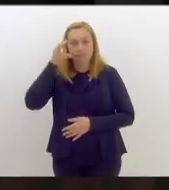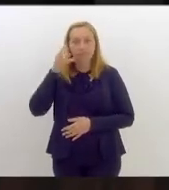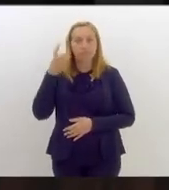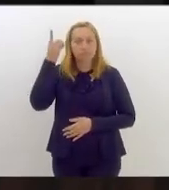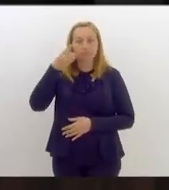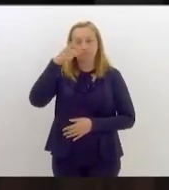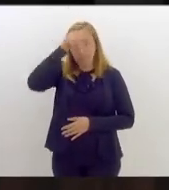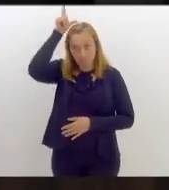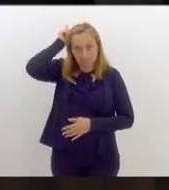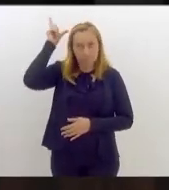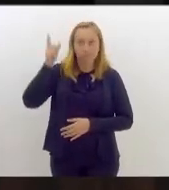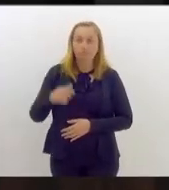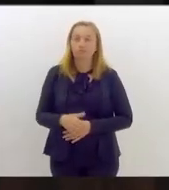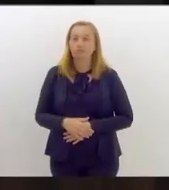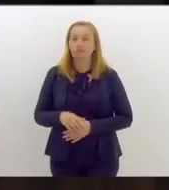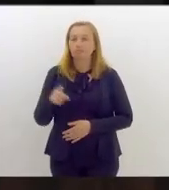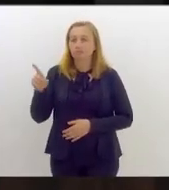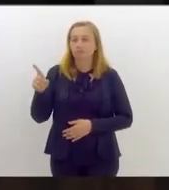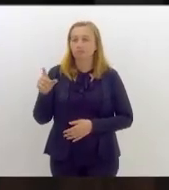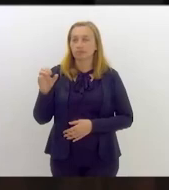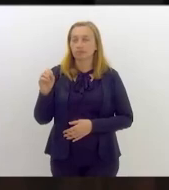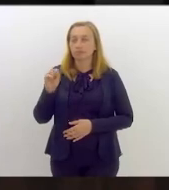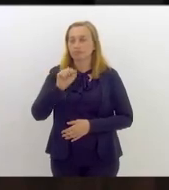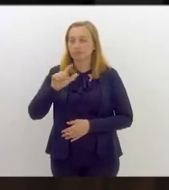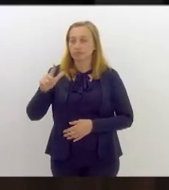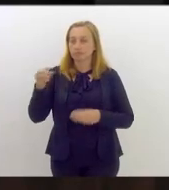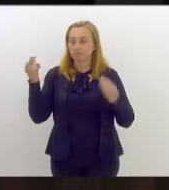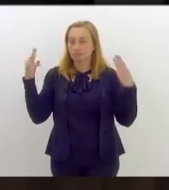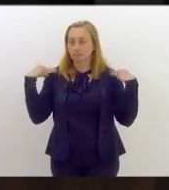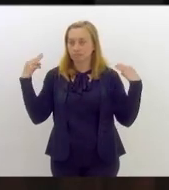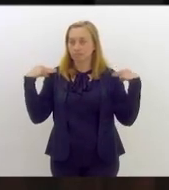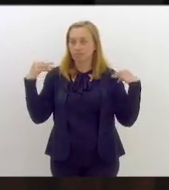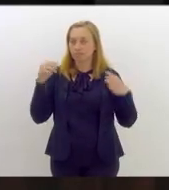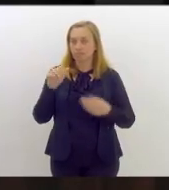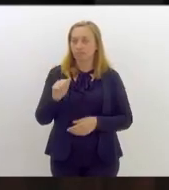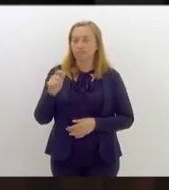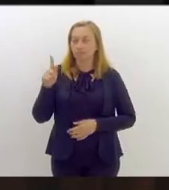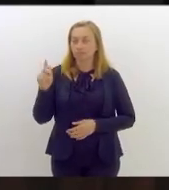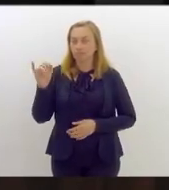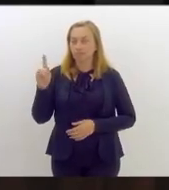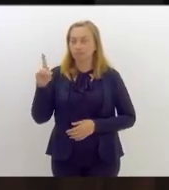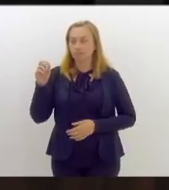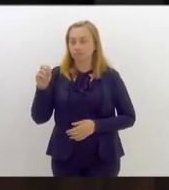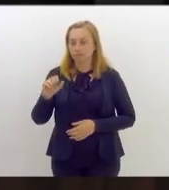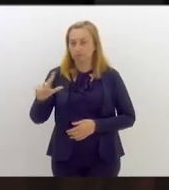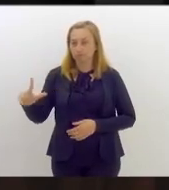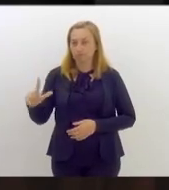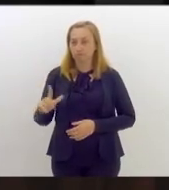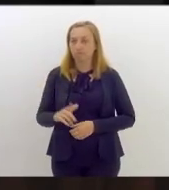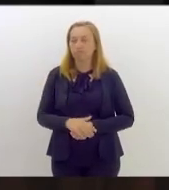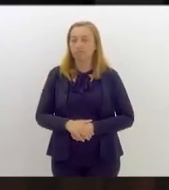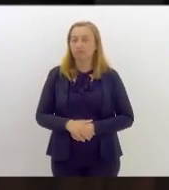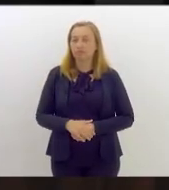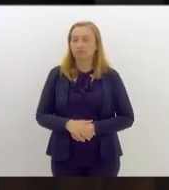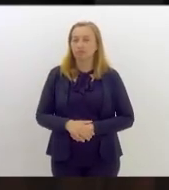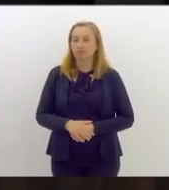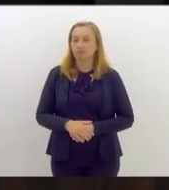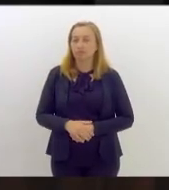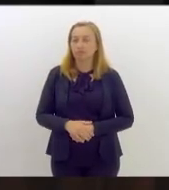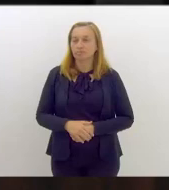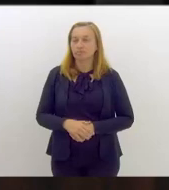Luiz Paulo, lá no Arsenal de Marinha, na EGPROM. Né? Vamos tomar conhecimento